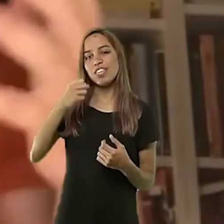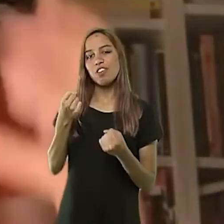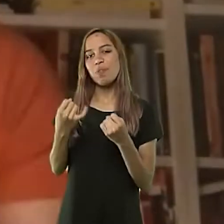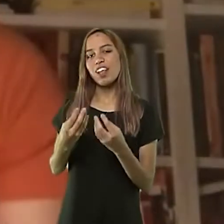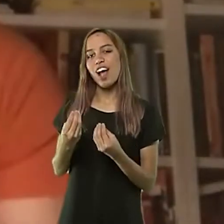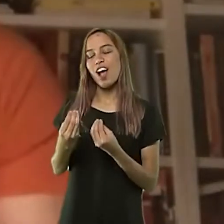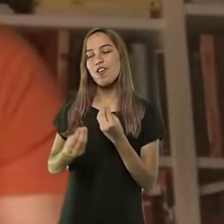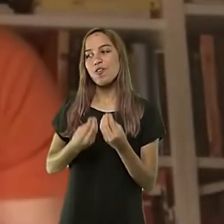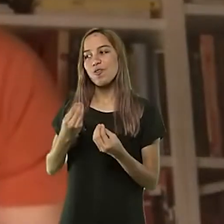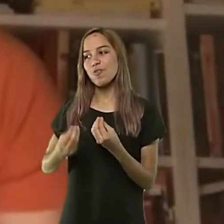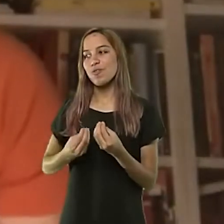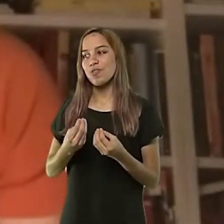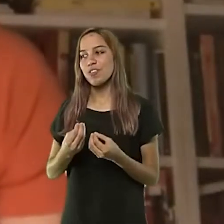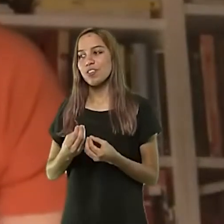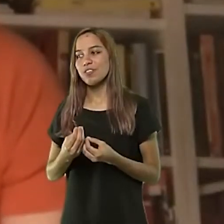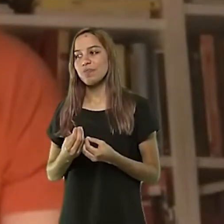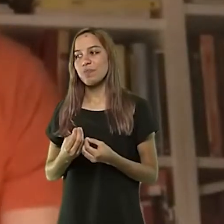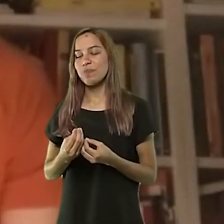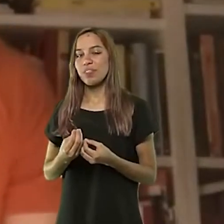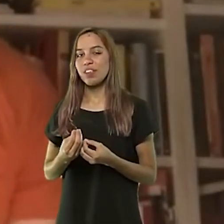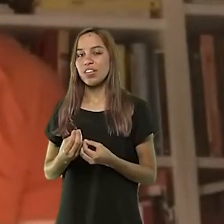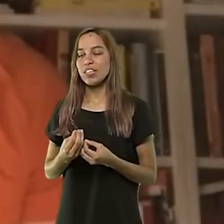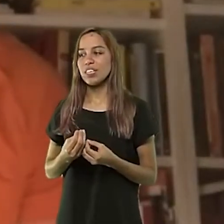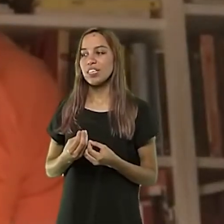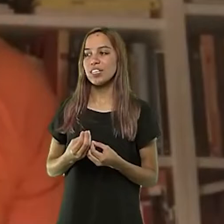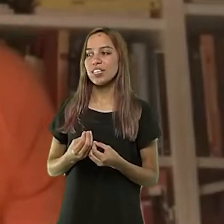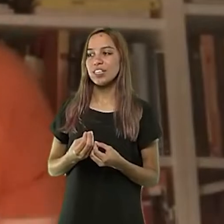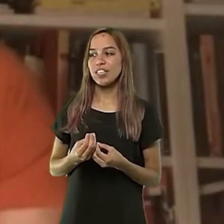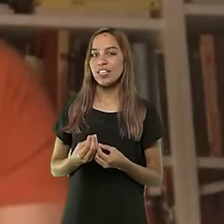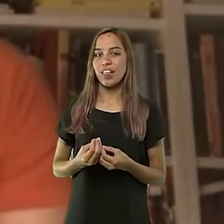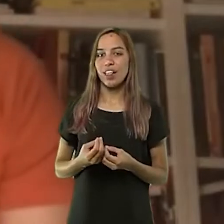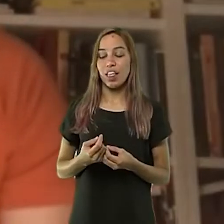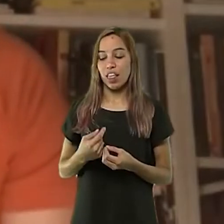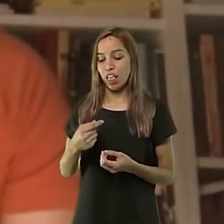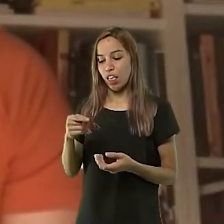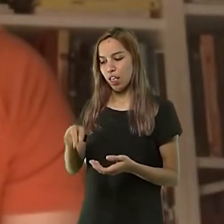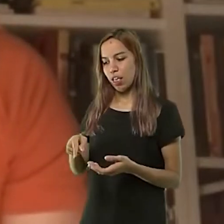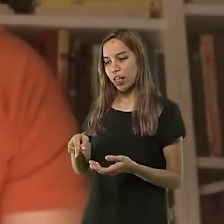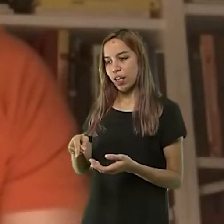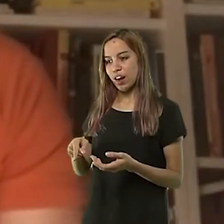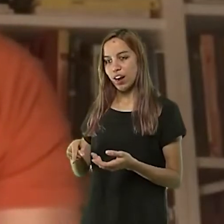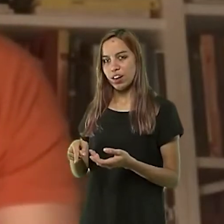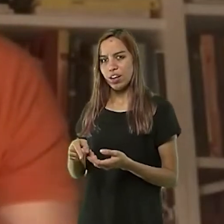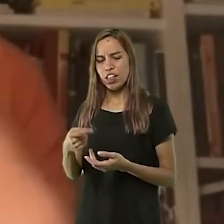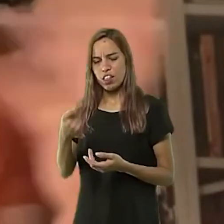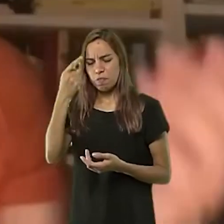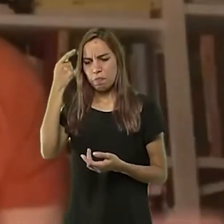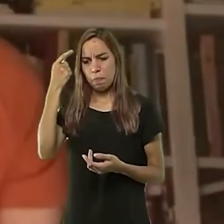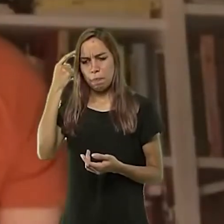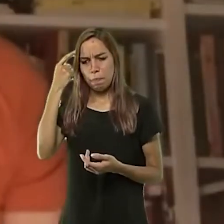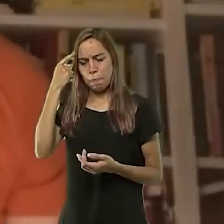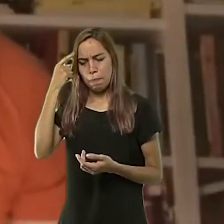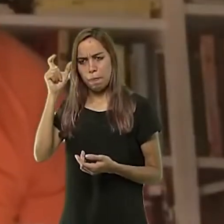e pior ainda, perceber se de facto eu estou a inventar ou estou aqui